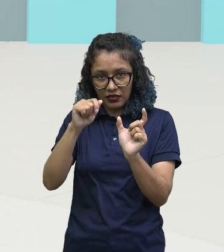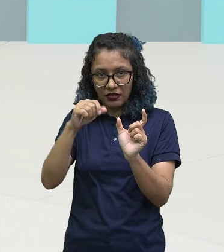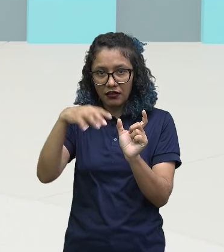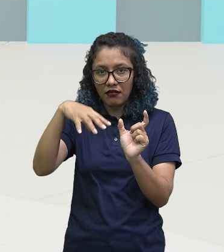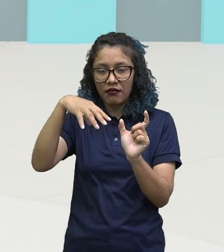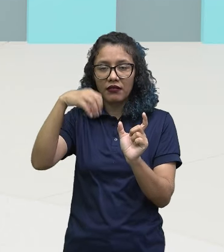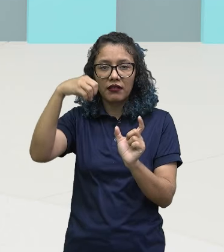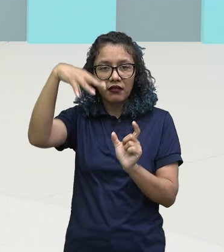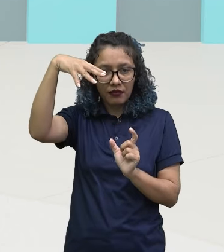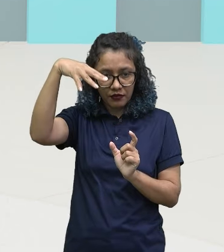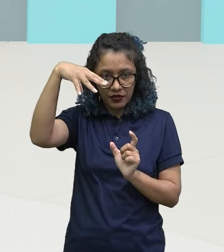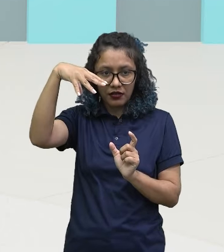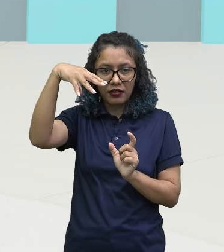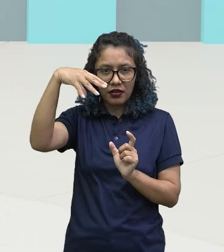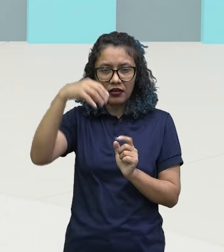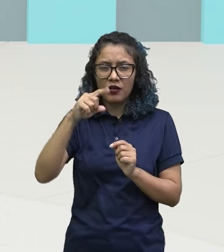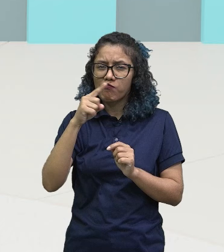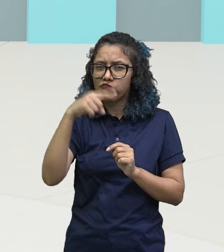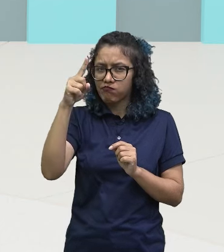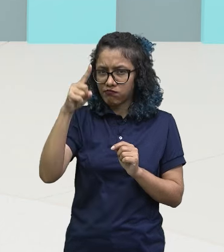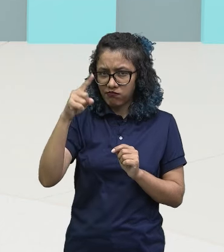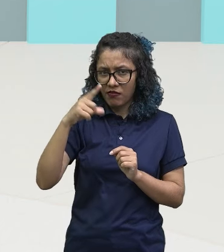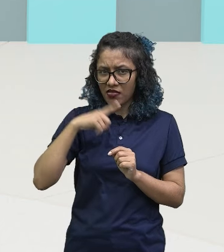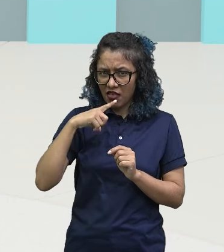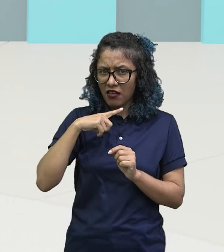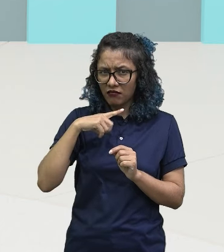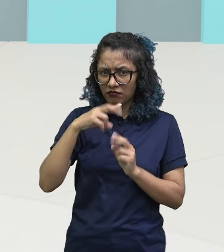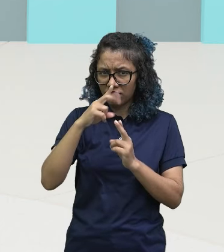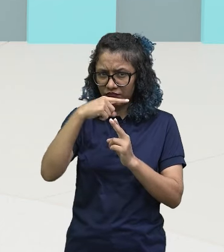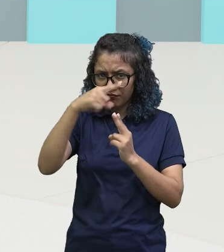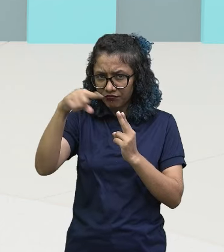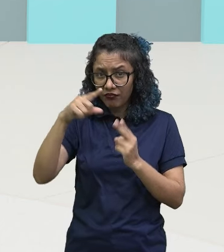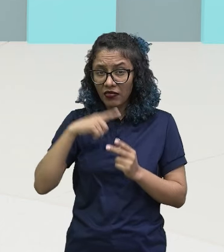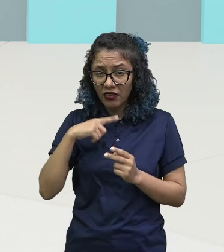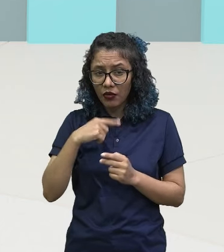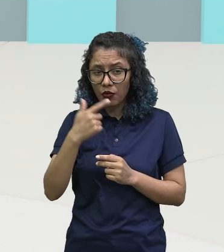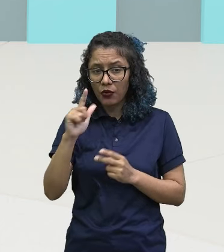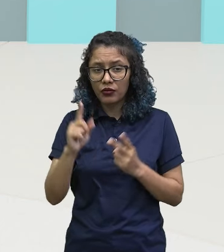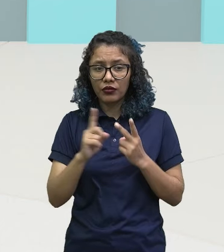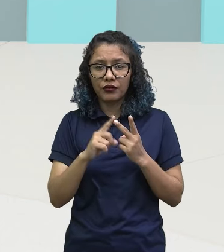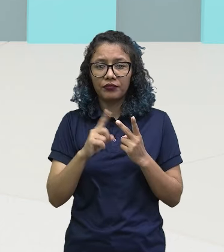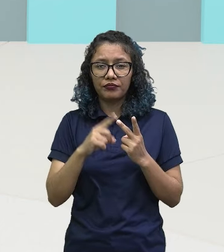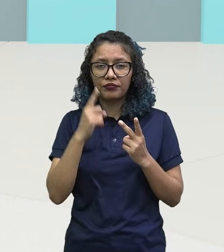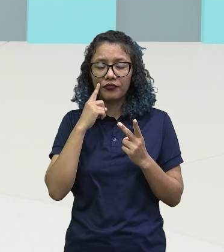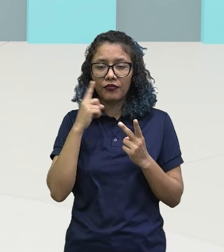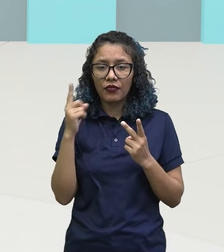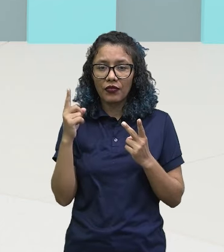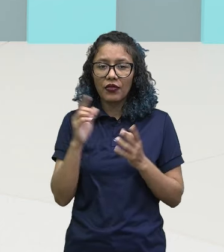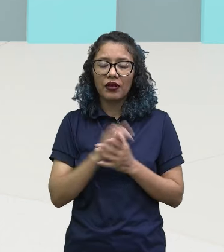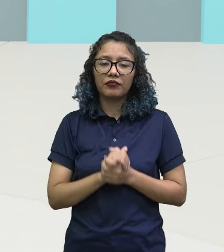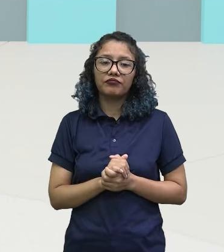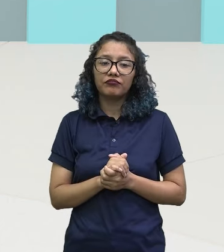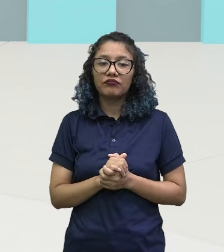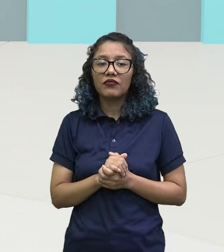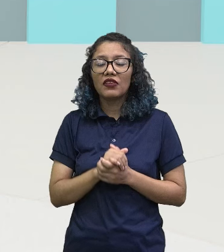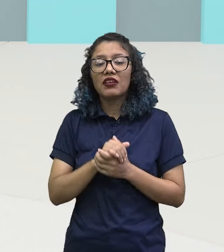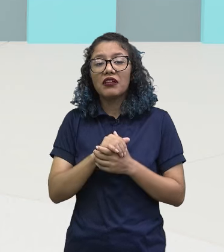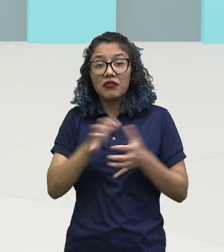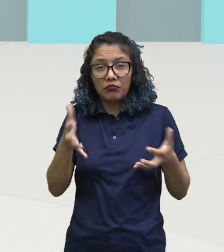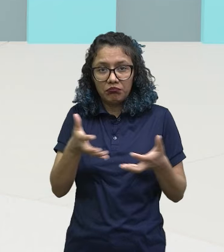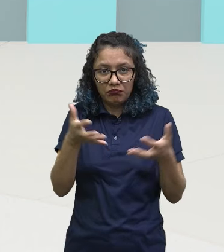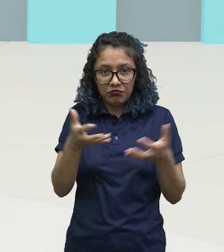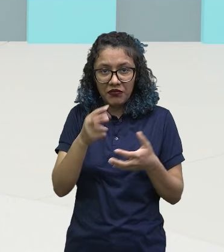ela tem acento gráfico? Pensa aí um pouquinho. Do outro lado ali nós temos as verduras, não é? Se eu falo